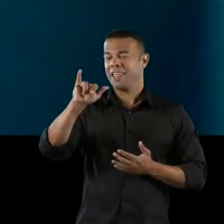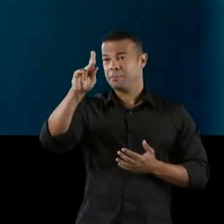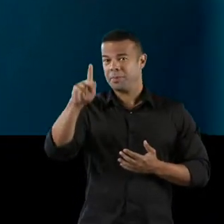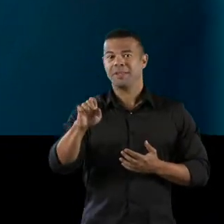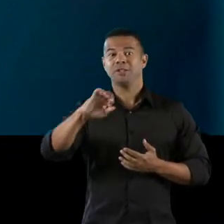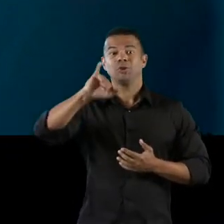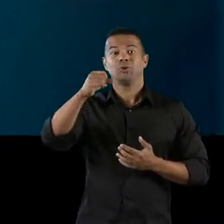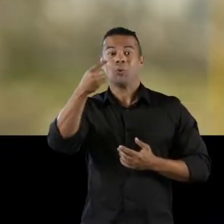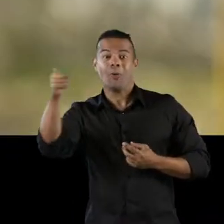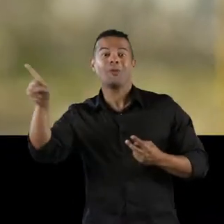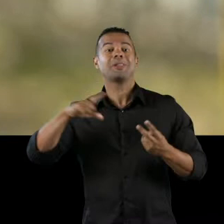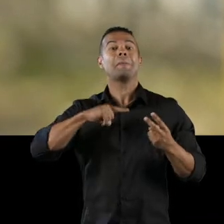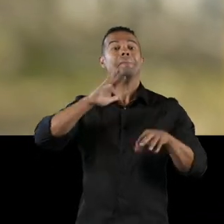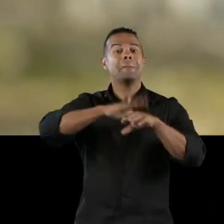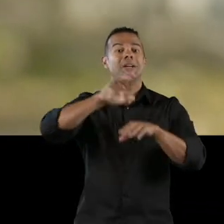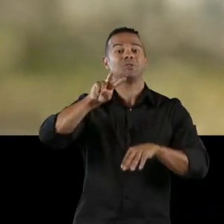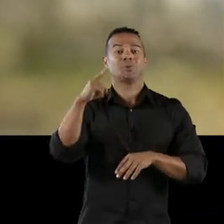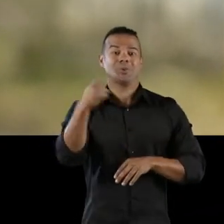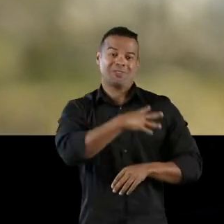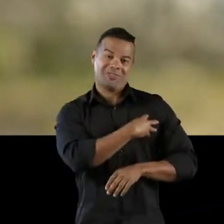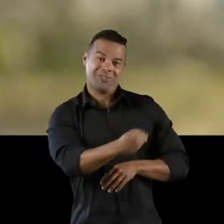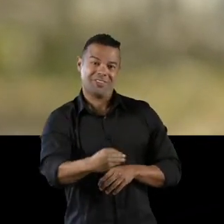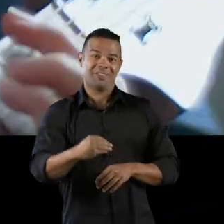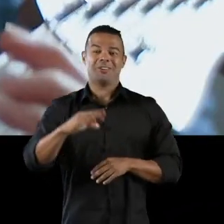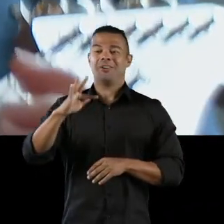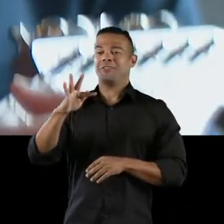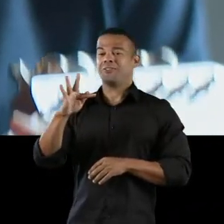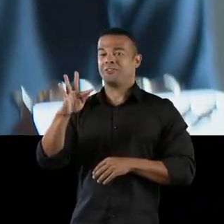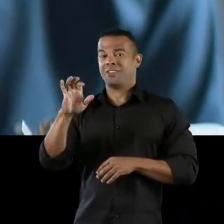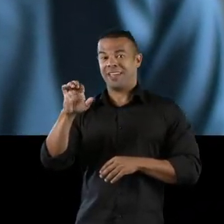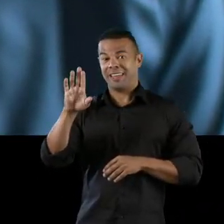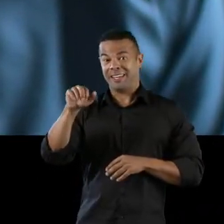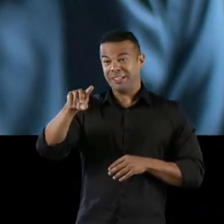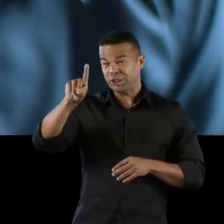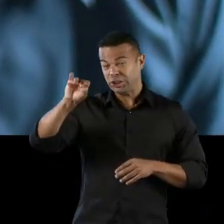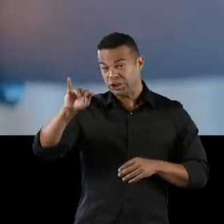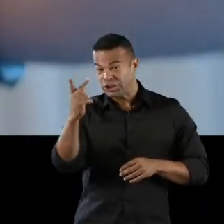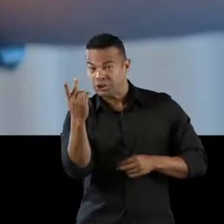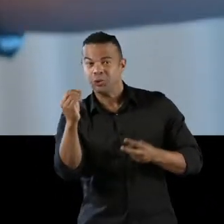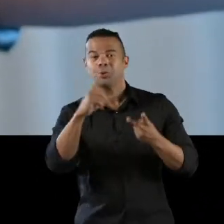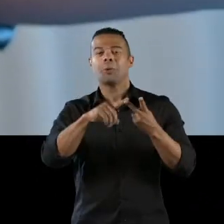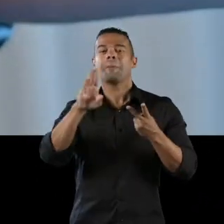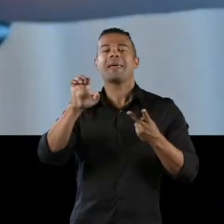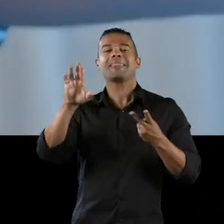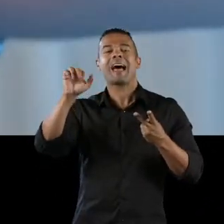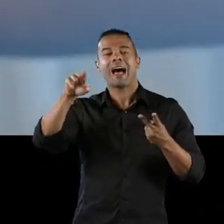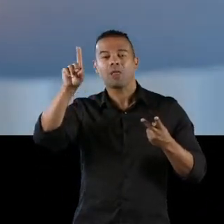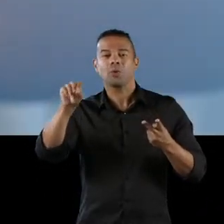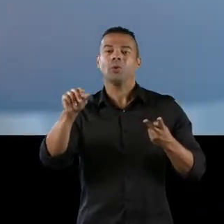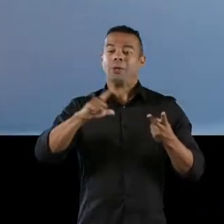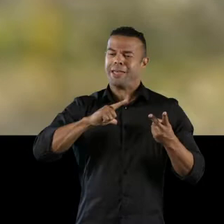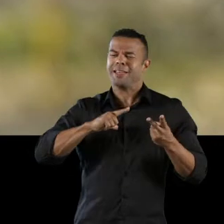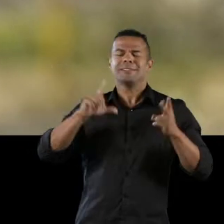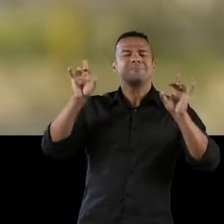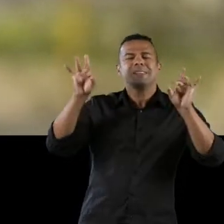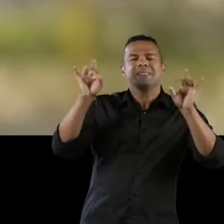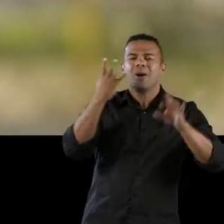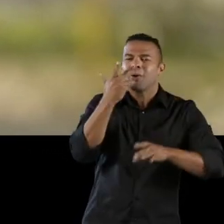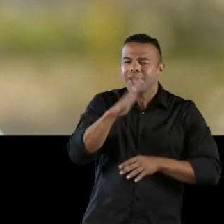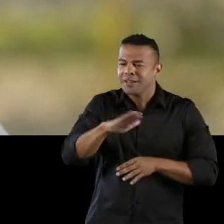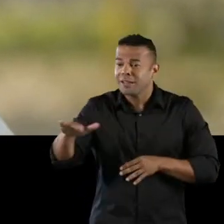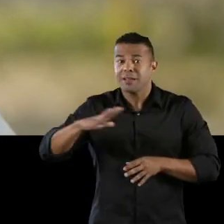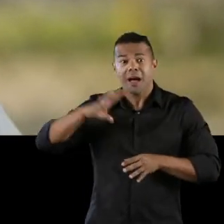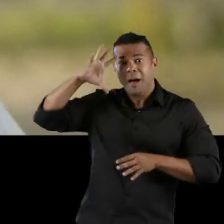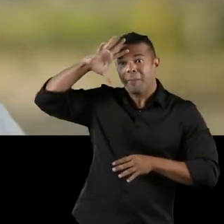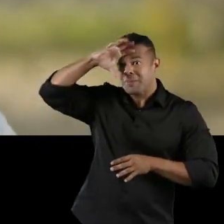João. E eu e a Flávia tivemos mais dois filhos, o Fernandinho e o Bernardo, uma criança especial.